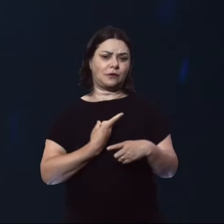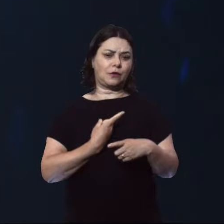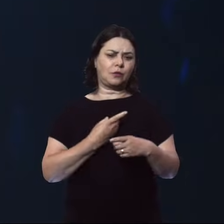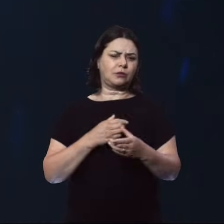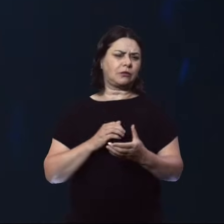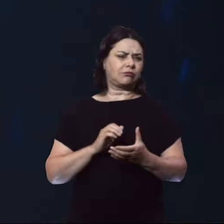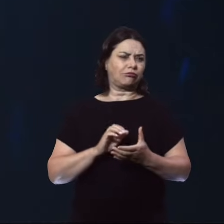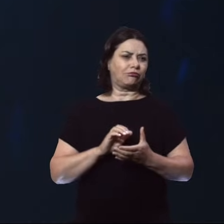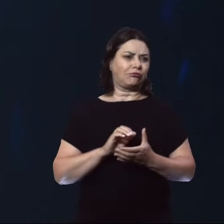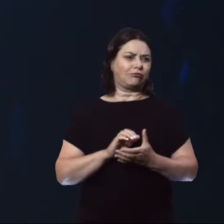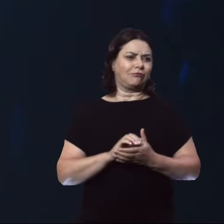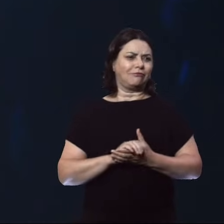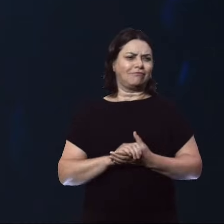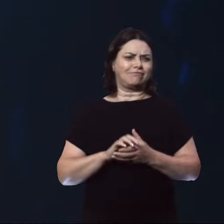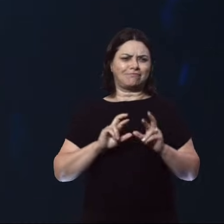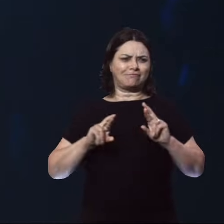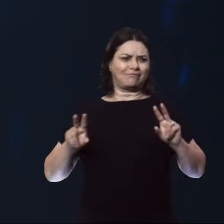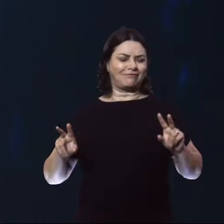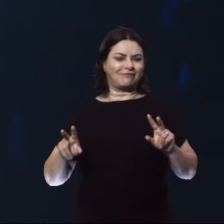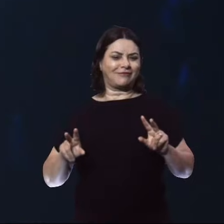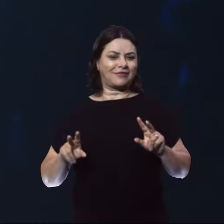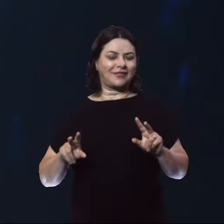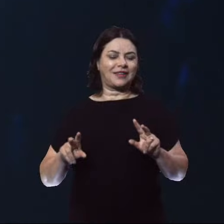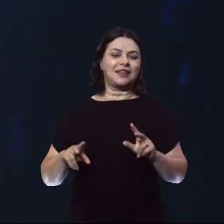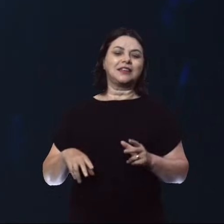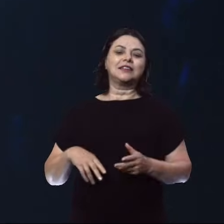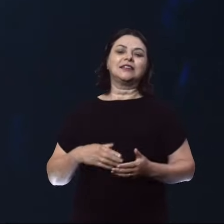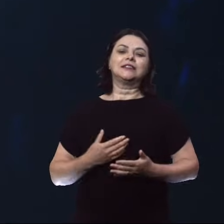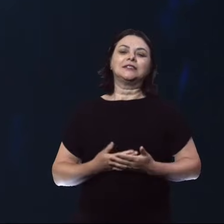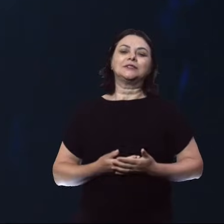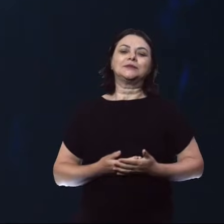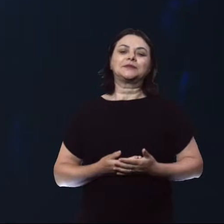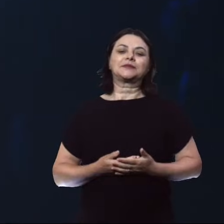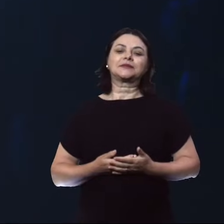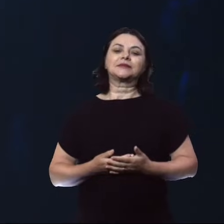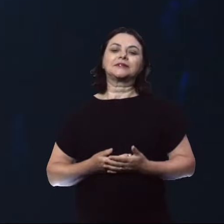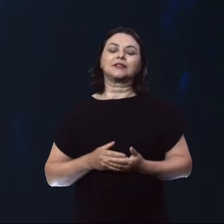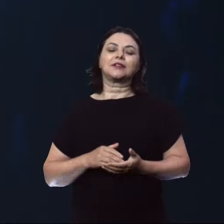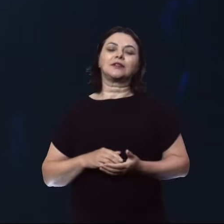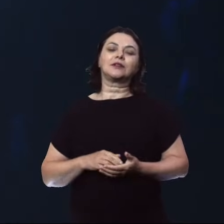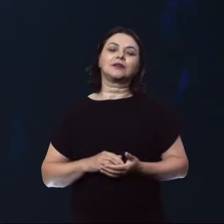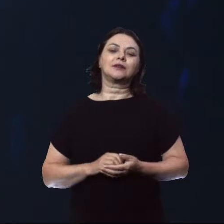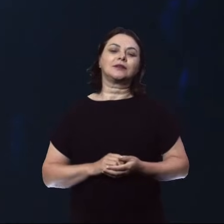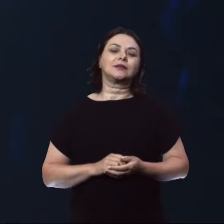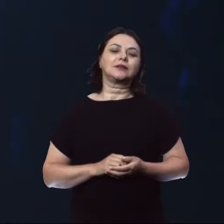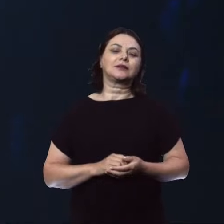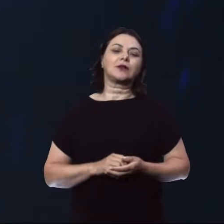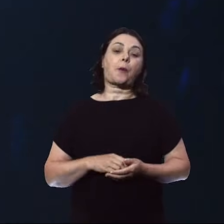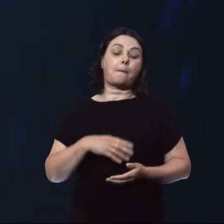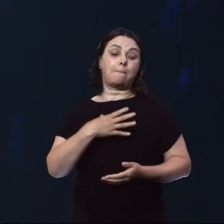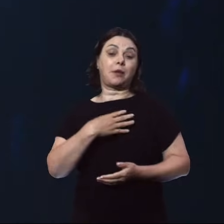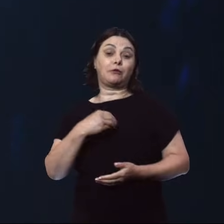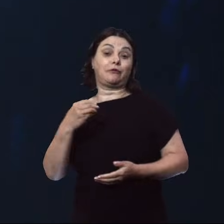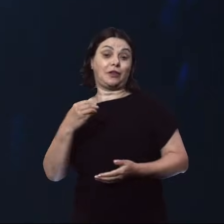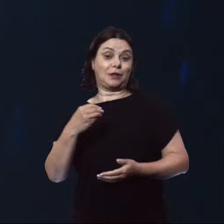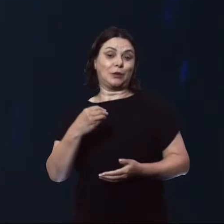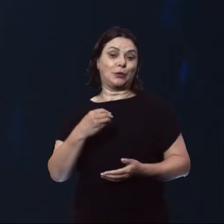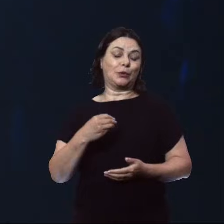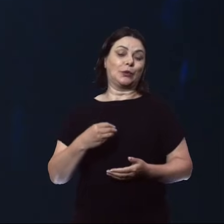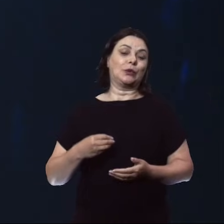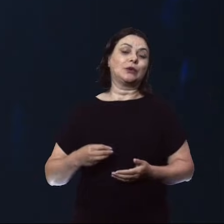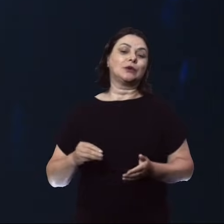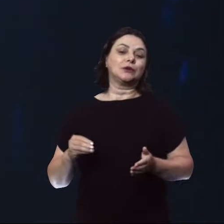diferentes. E a gente esperou 9 anos até que o Miguel viesse, lá em 2022, para a glória de